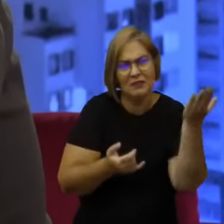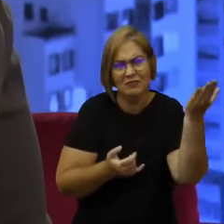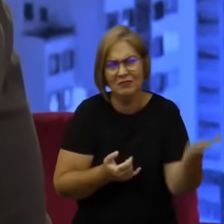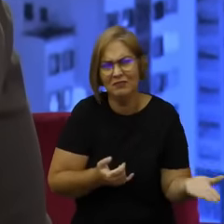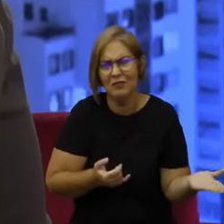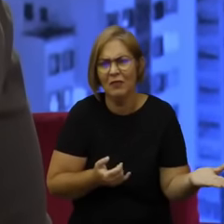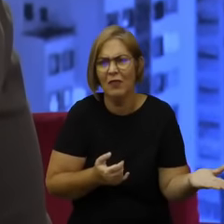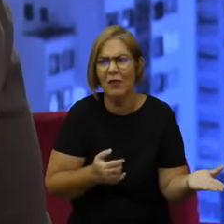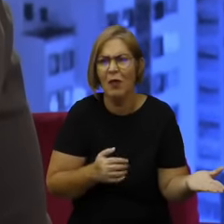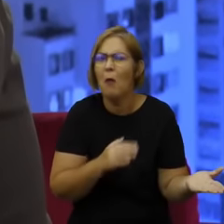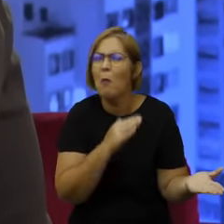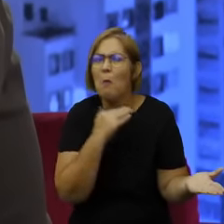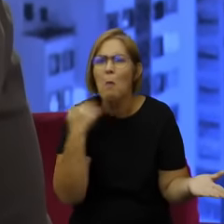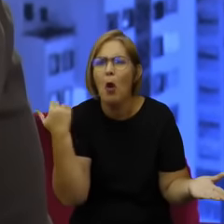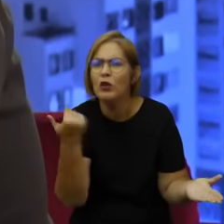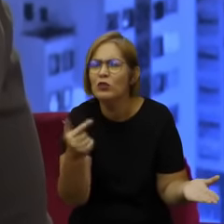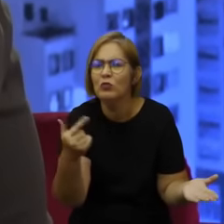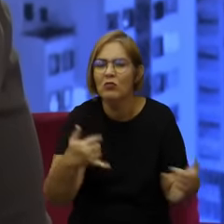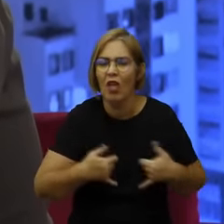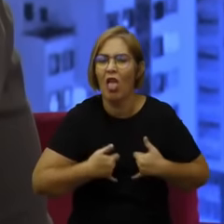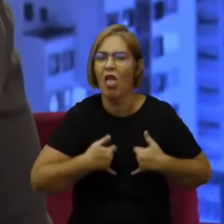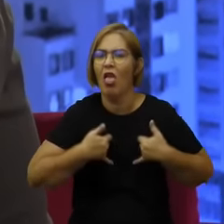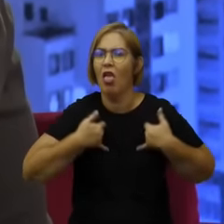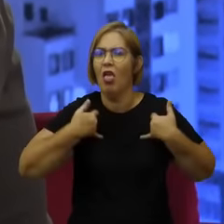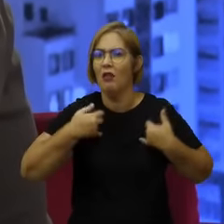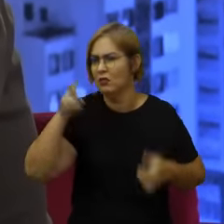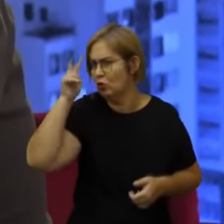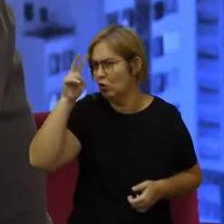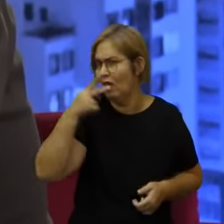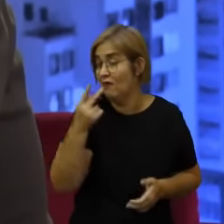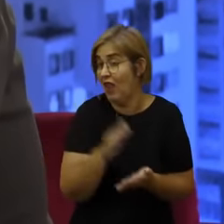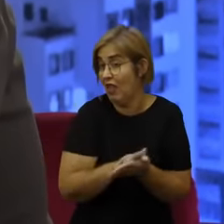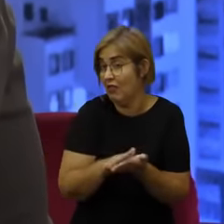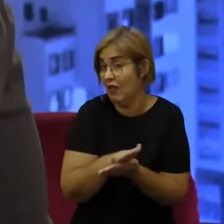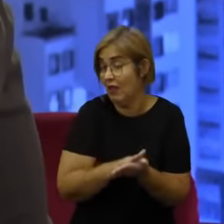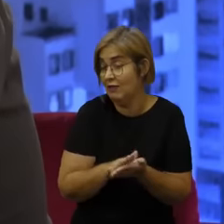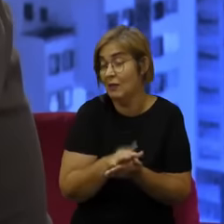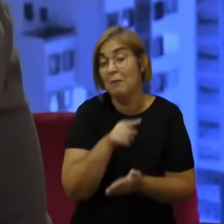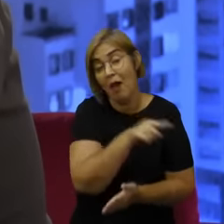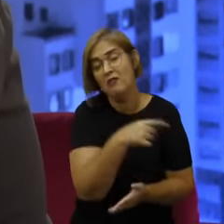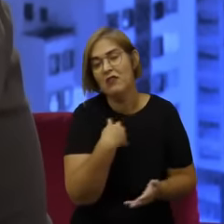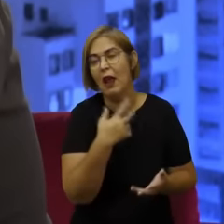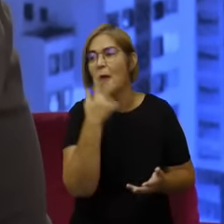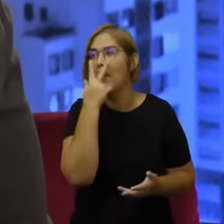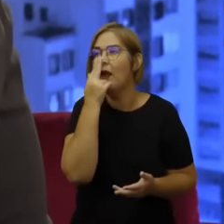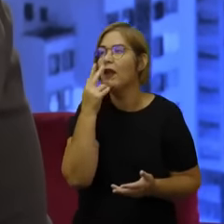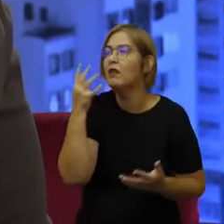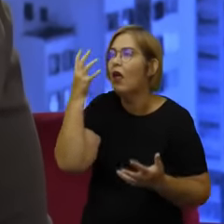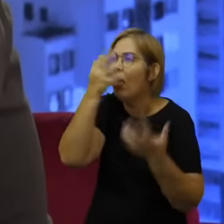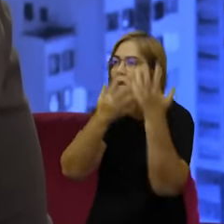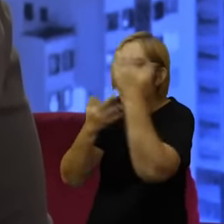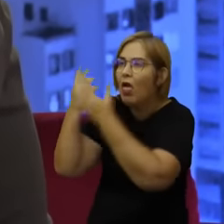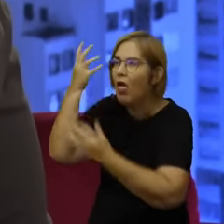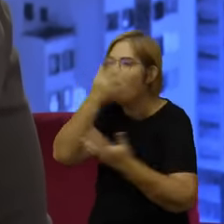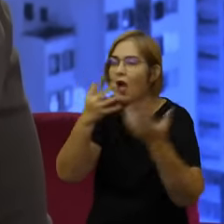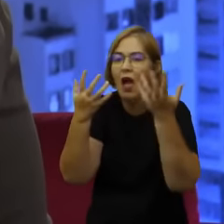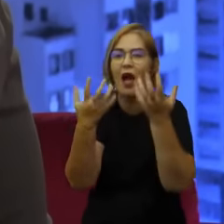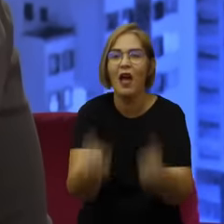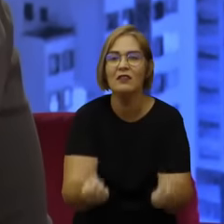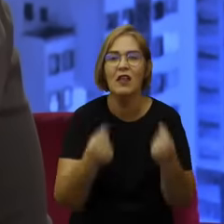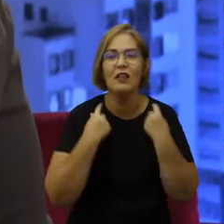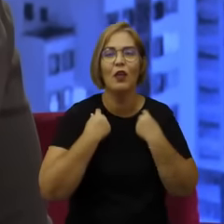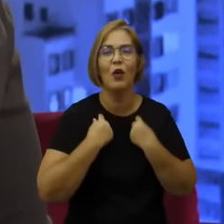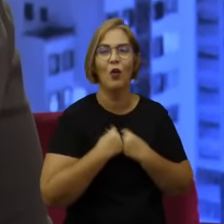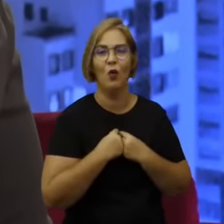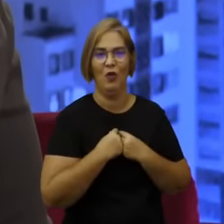na mitologia grega, nenhuma vaidade, mas num lapso de vaidade, ela aceita este colar. E